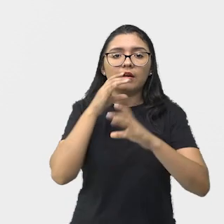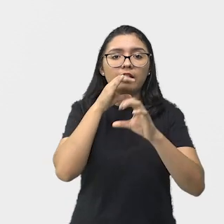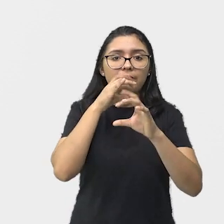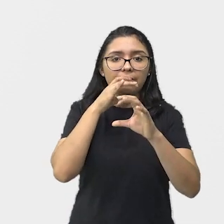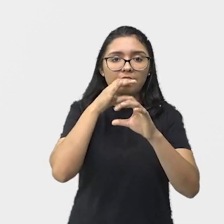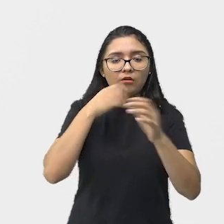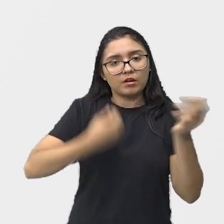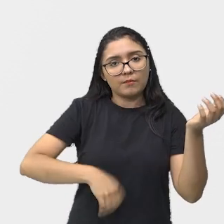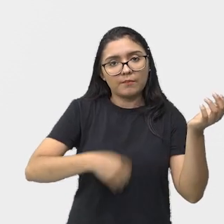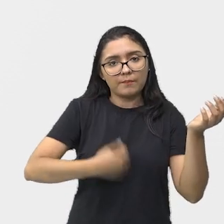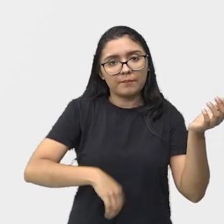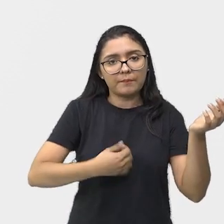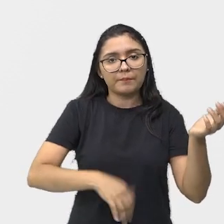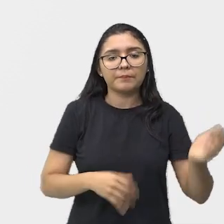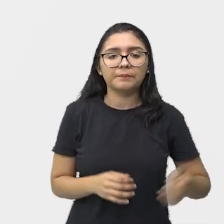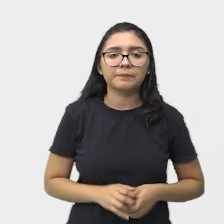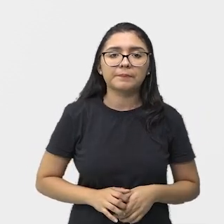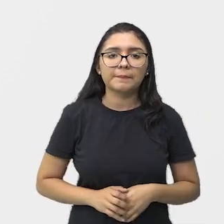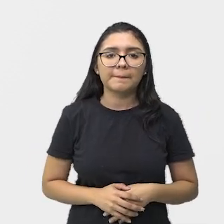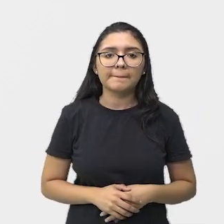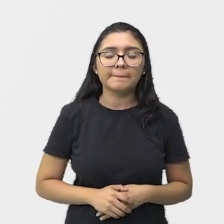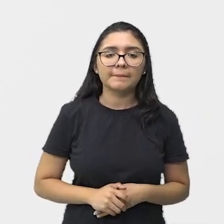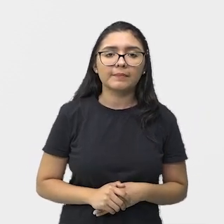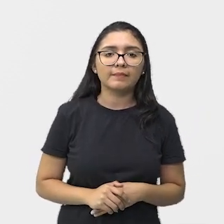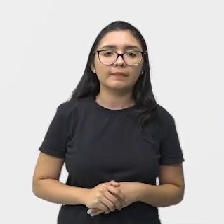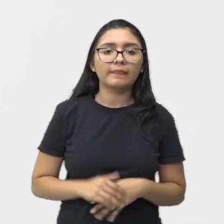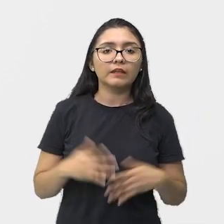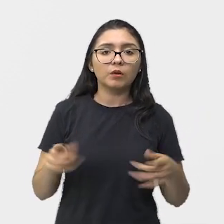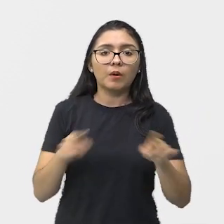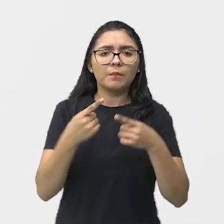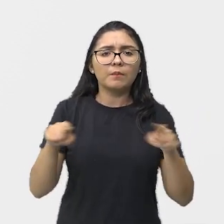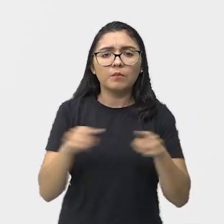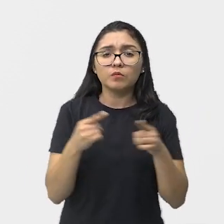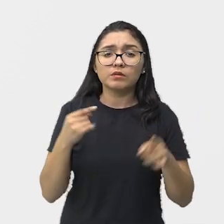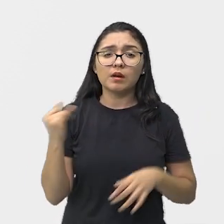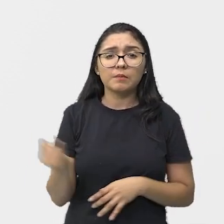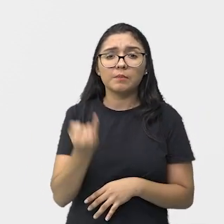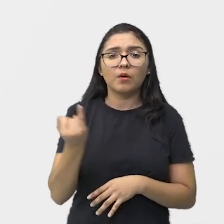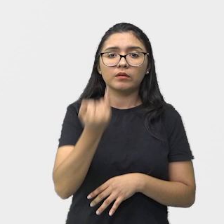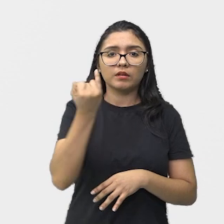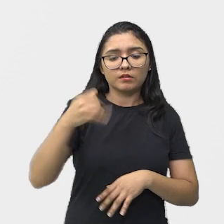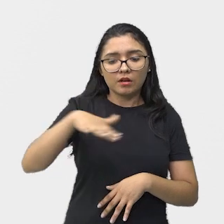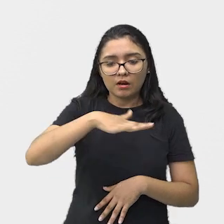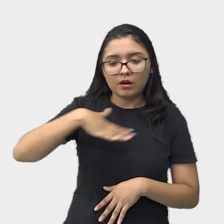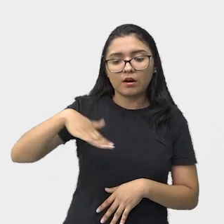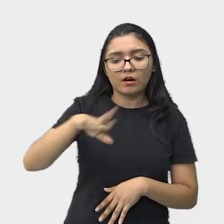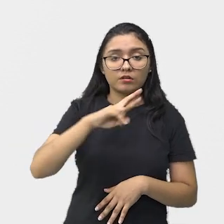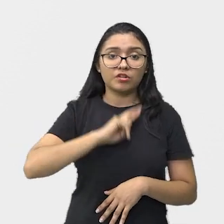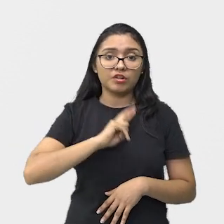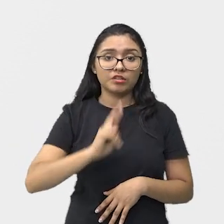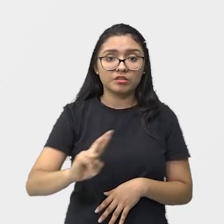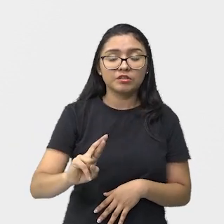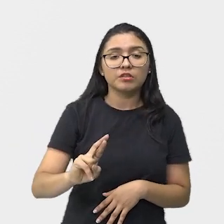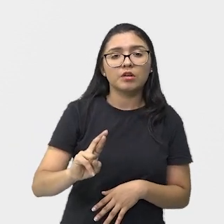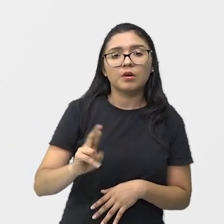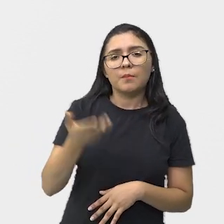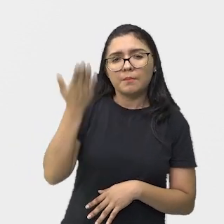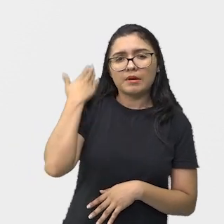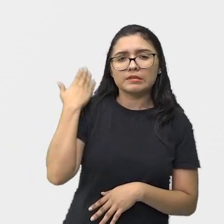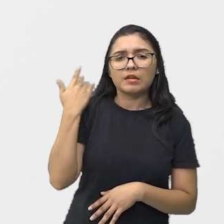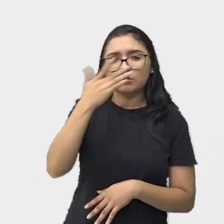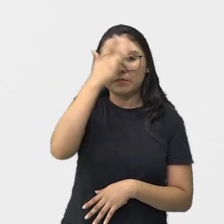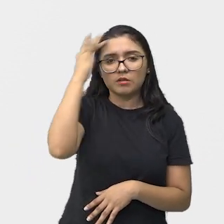Tá? Continuando. A música era um importante elemento religioso. Os antigos